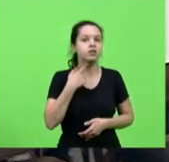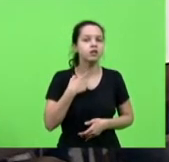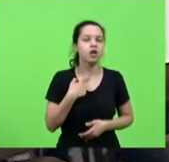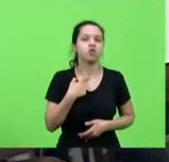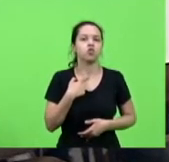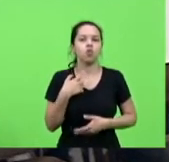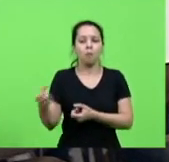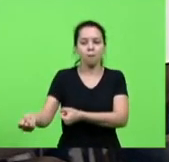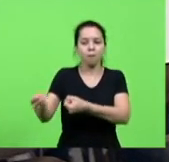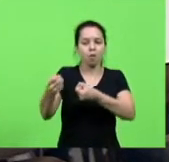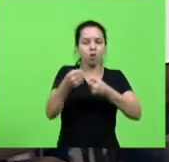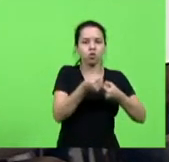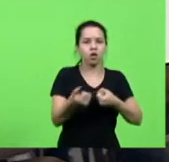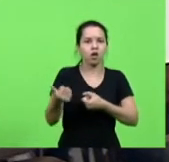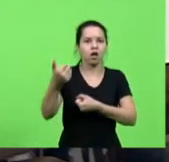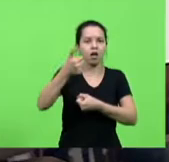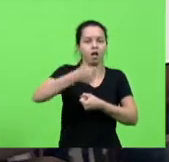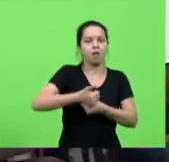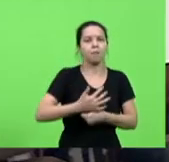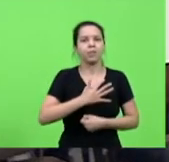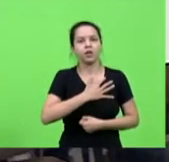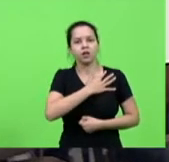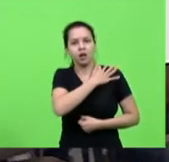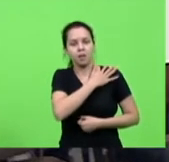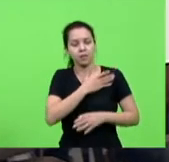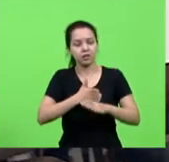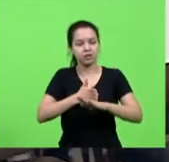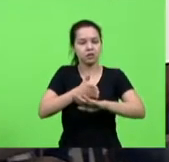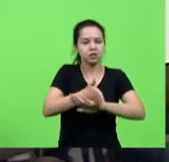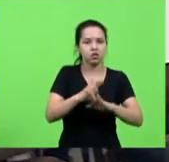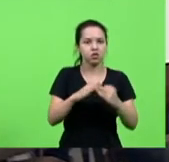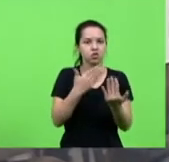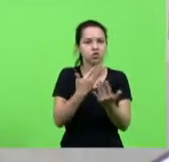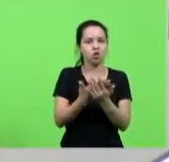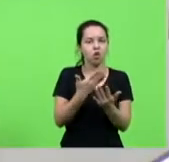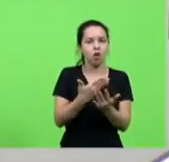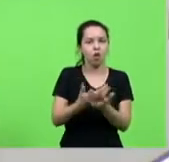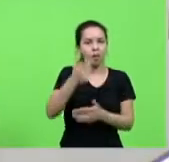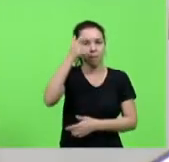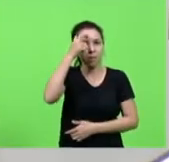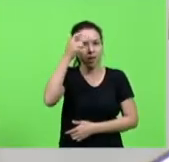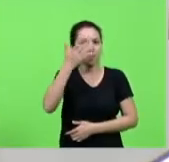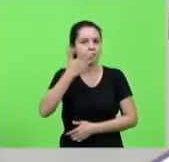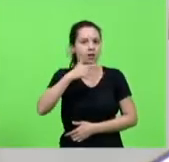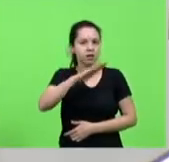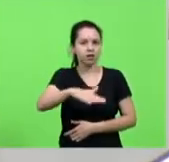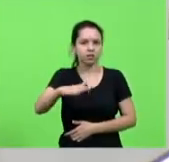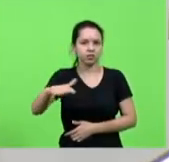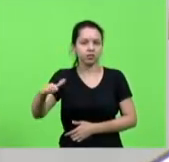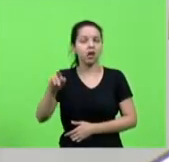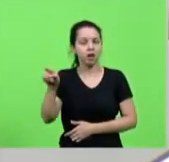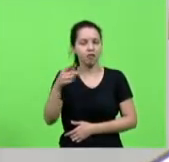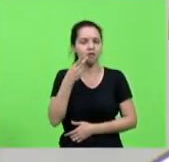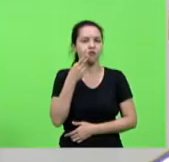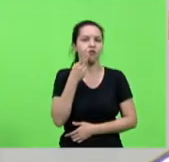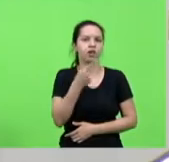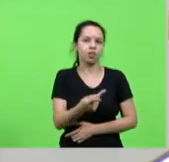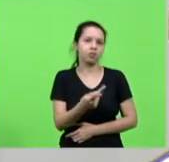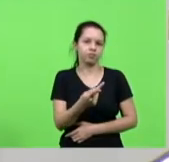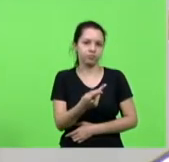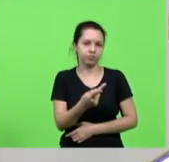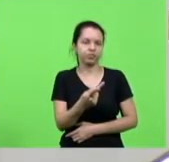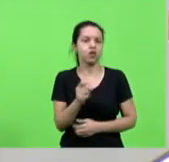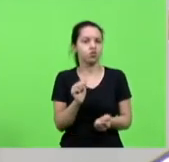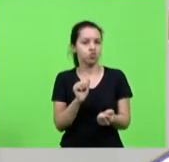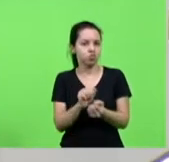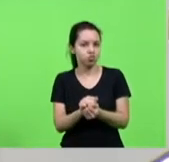que a gente deve invadir as escolas e a mente das crianças, doutor. É isso que diz Gramsci. Está aí ele junto com o Jean Willis, que era